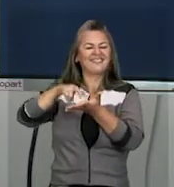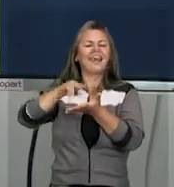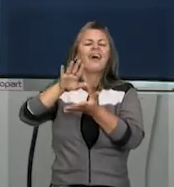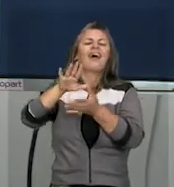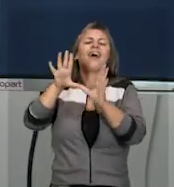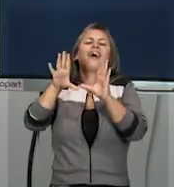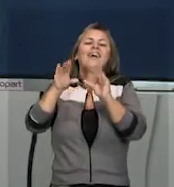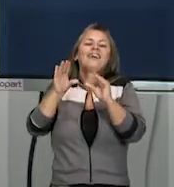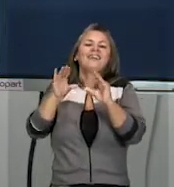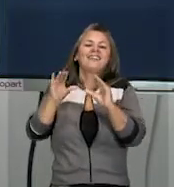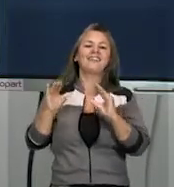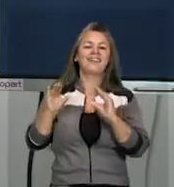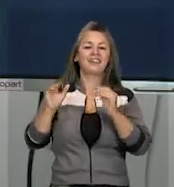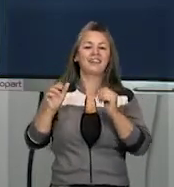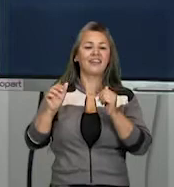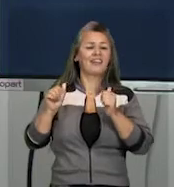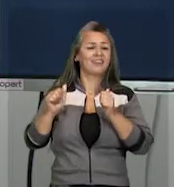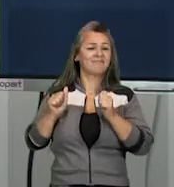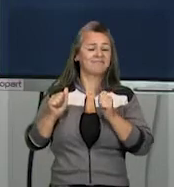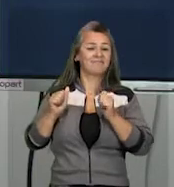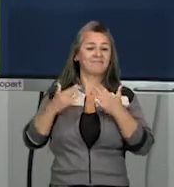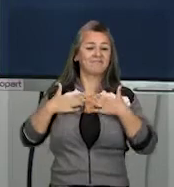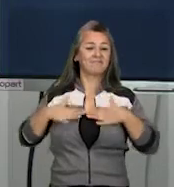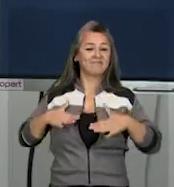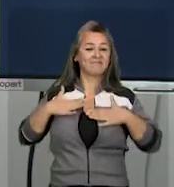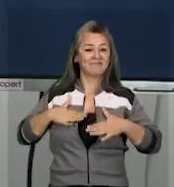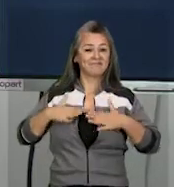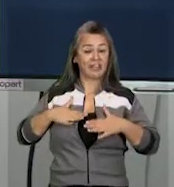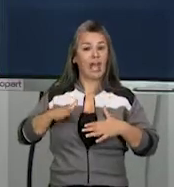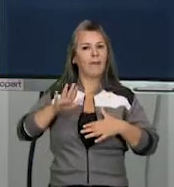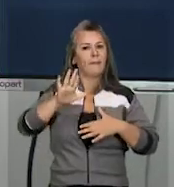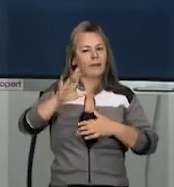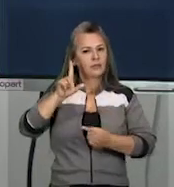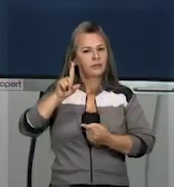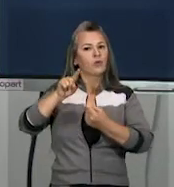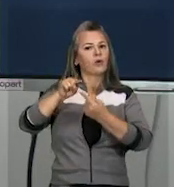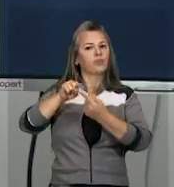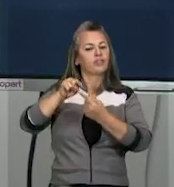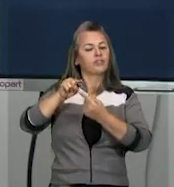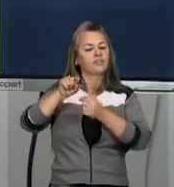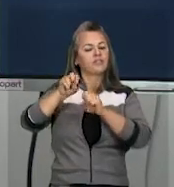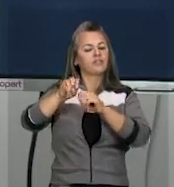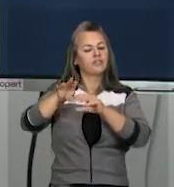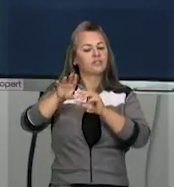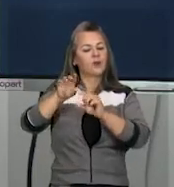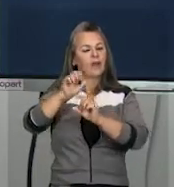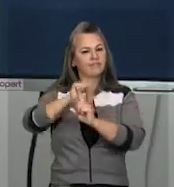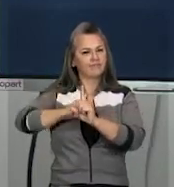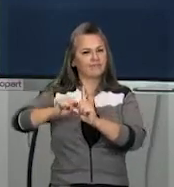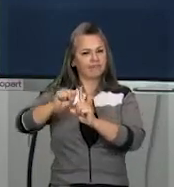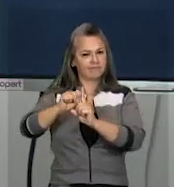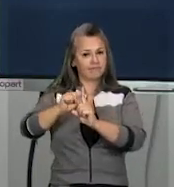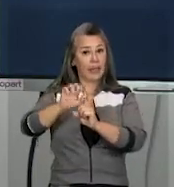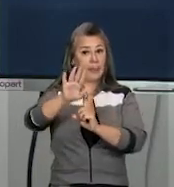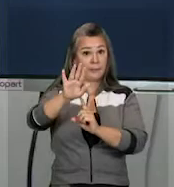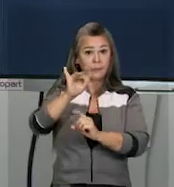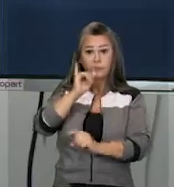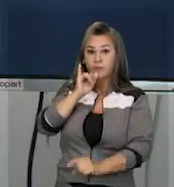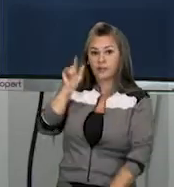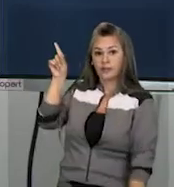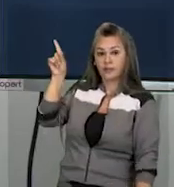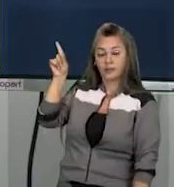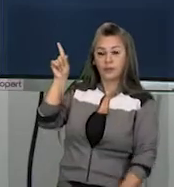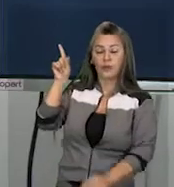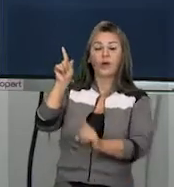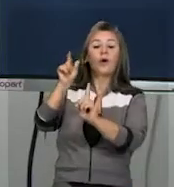fazem pensar, fazer uma crítica social. E os personagens são mais humanos, mais reais,